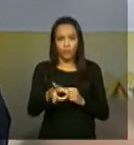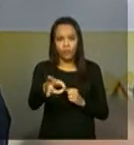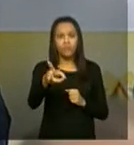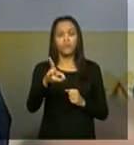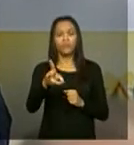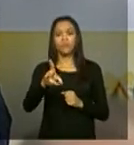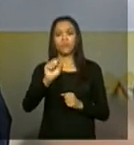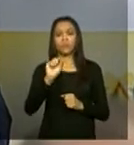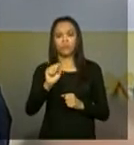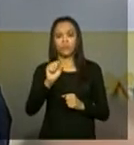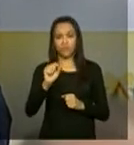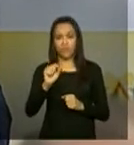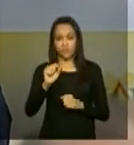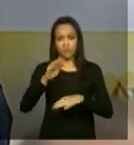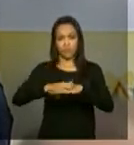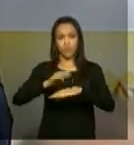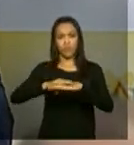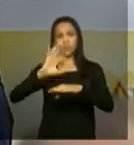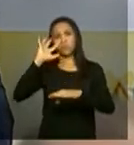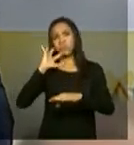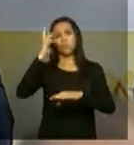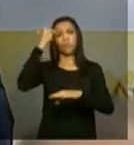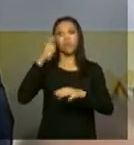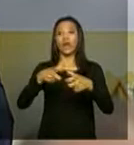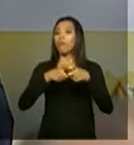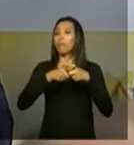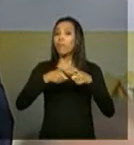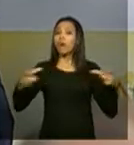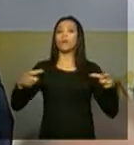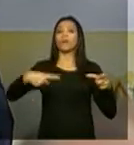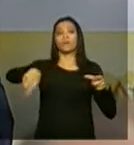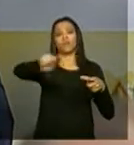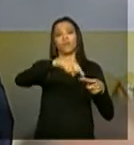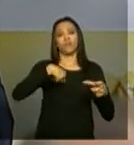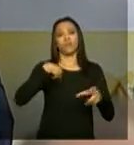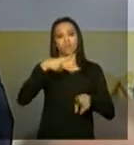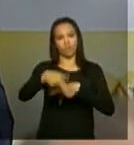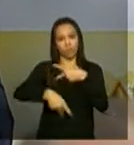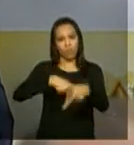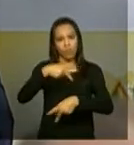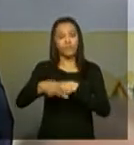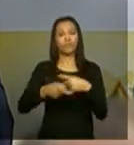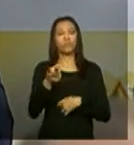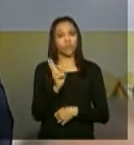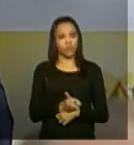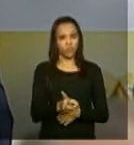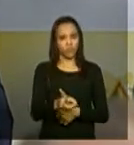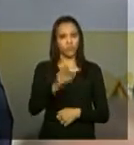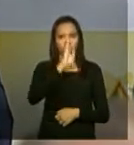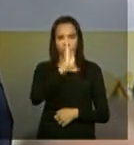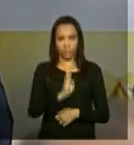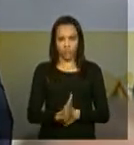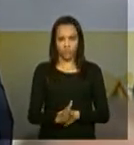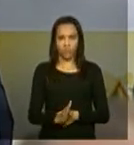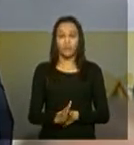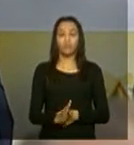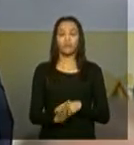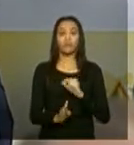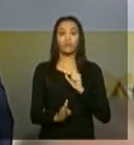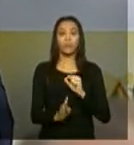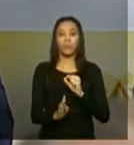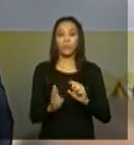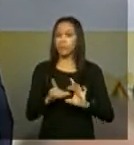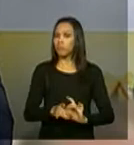dele a deliberação da ampla maioria da população de manter o brasil numa plena